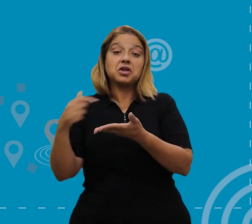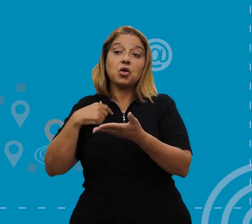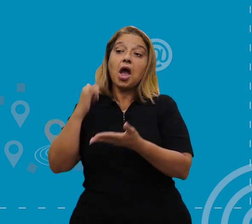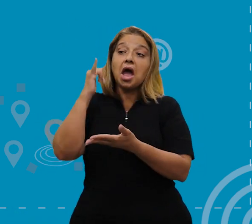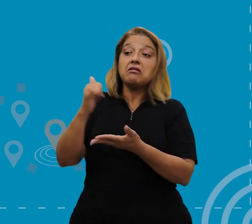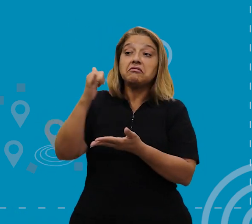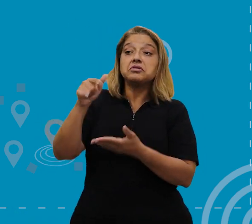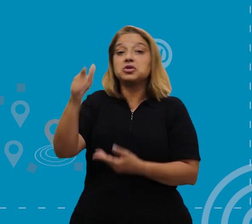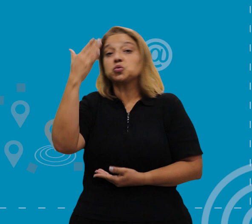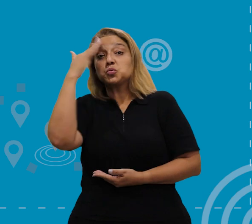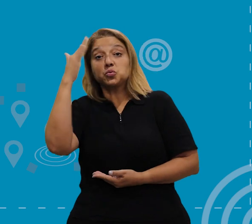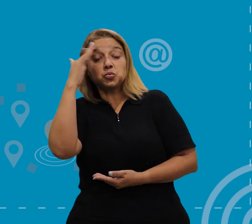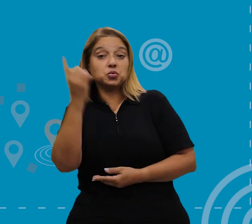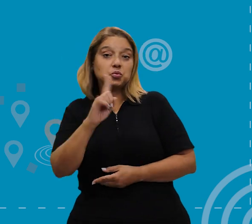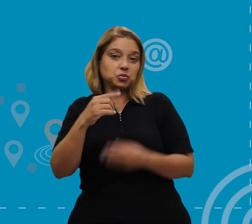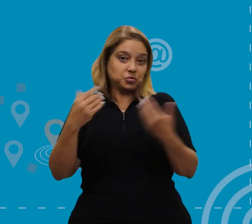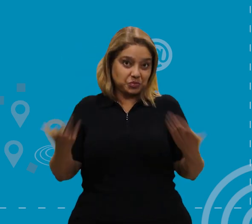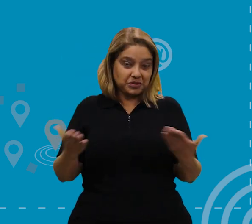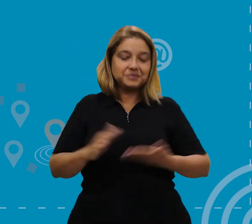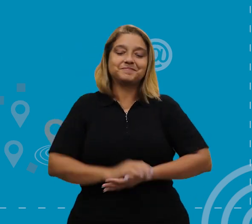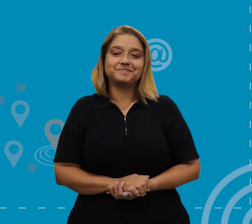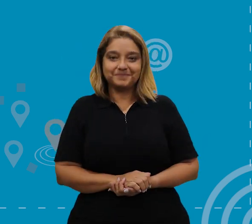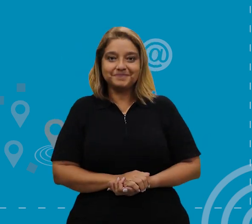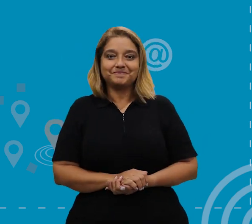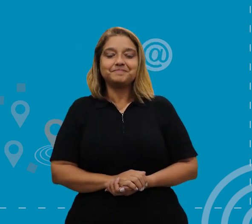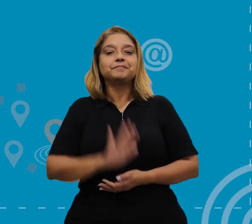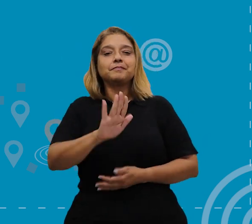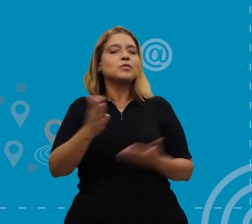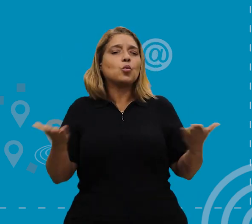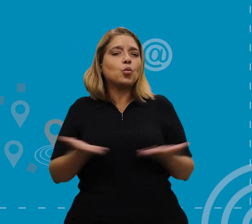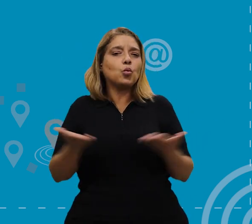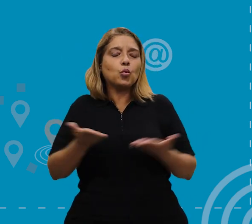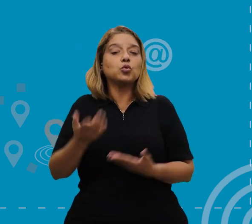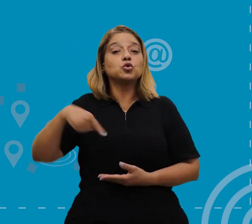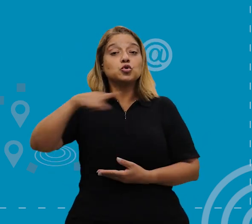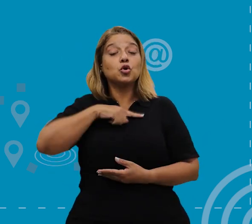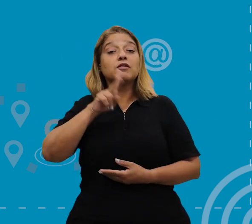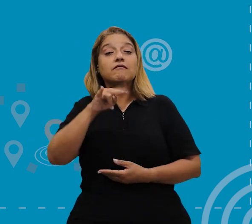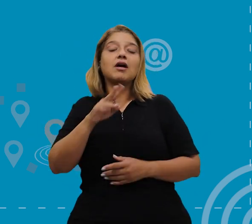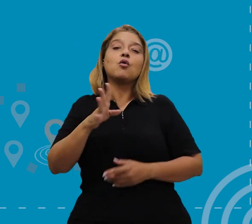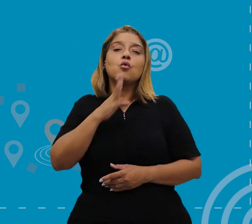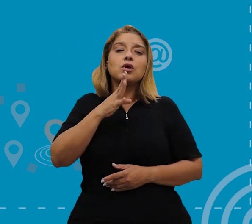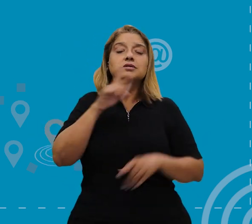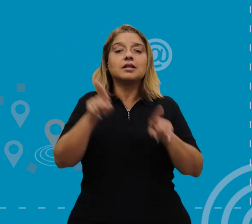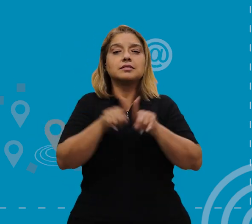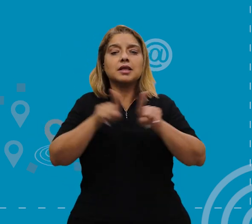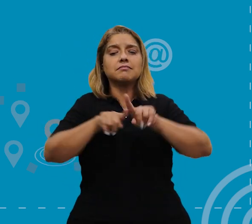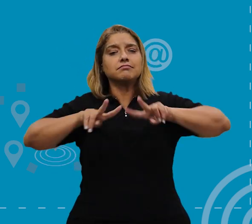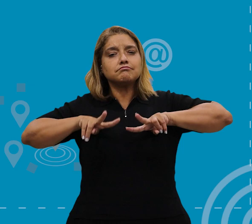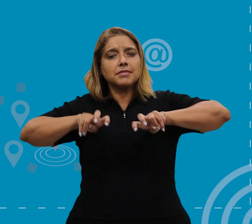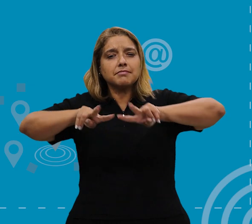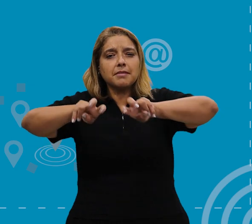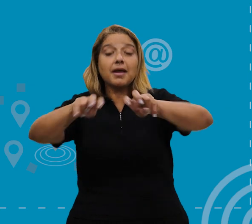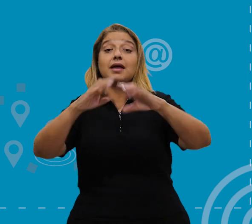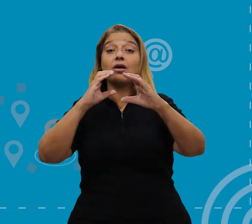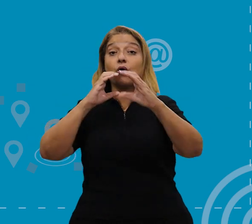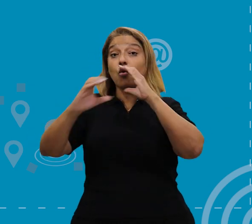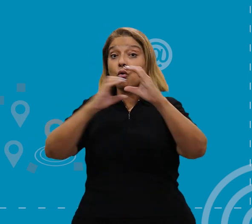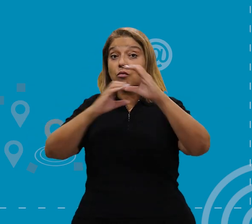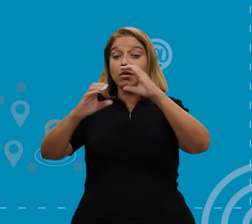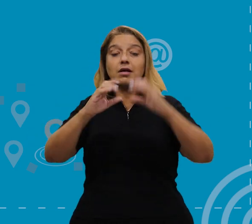passando, não é mesmo? E nesse episódio vamos conhecer e explorar a comunicação não